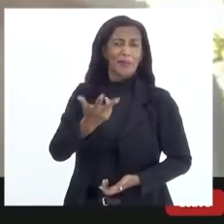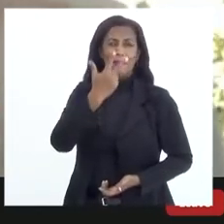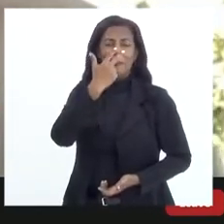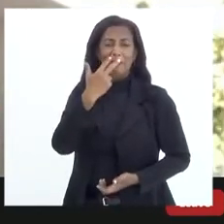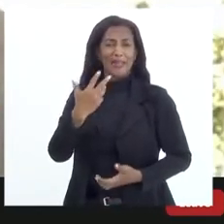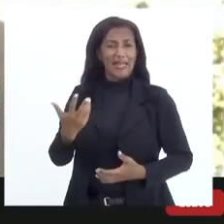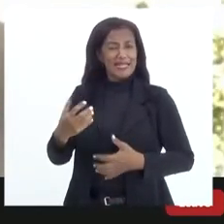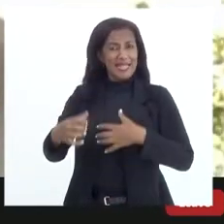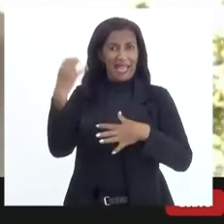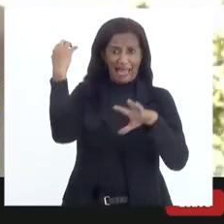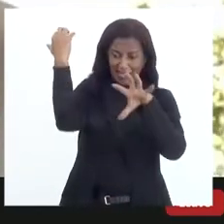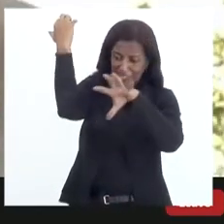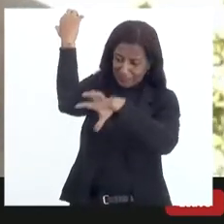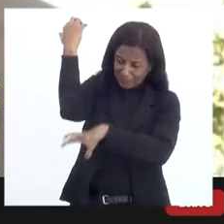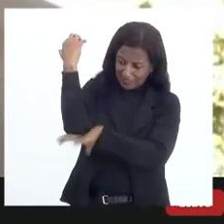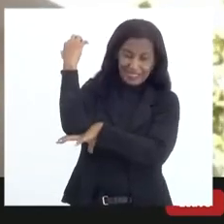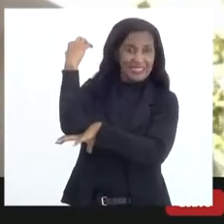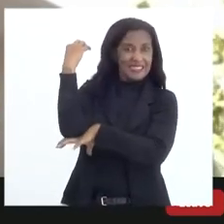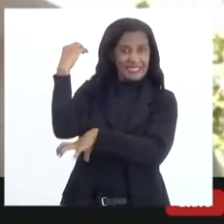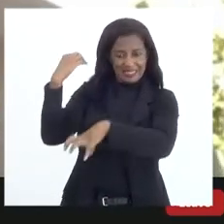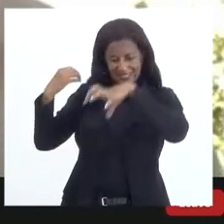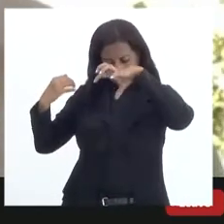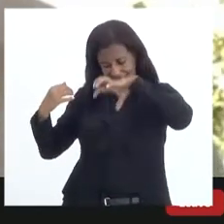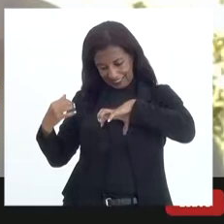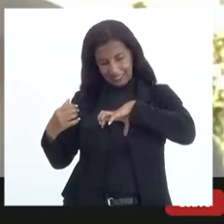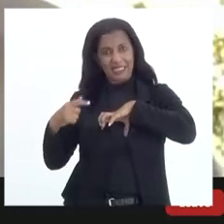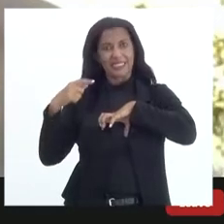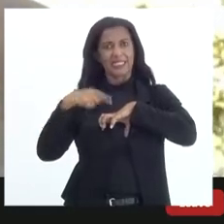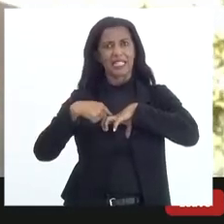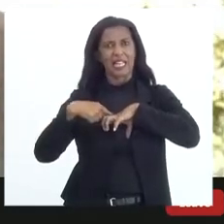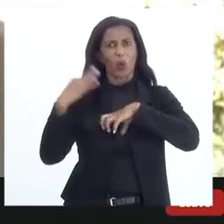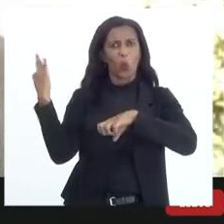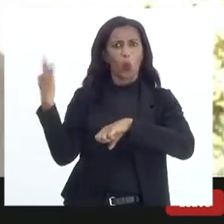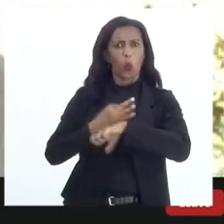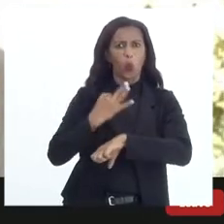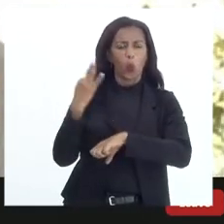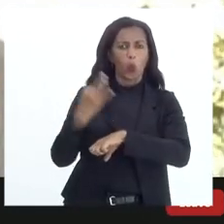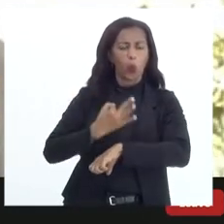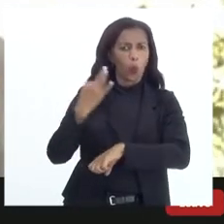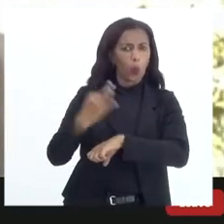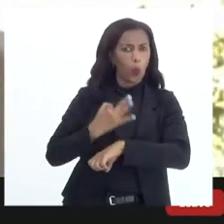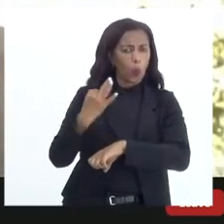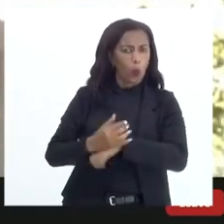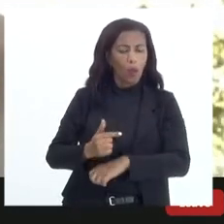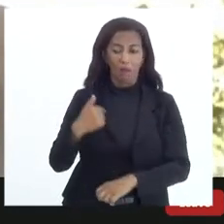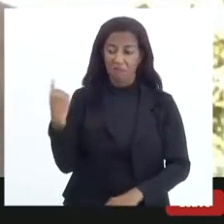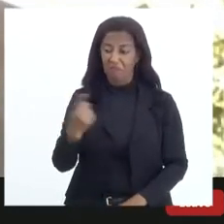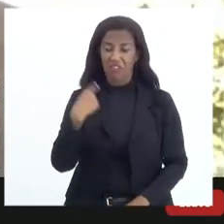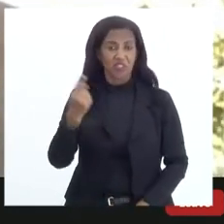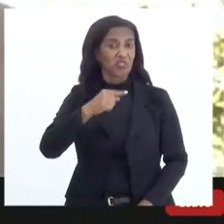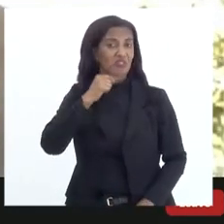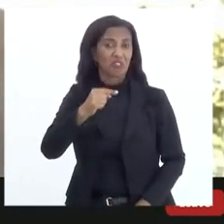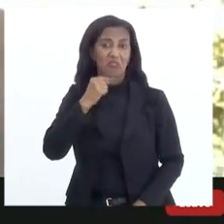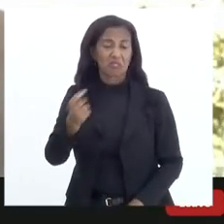nas pessoas de uma maneira dolorosa. E não, nós não vamos conseguir parar,